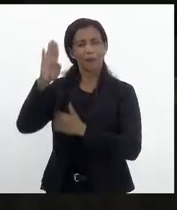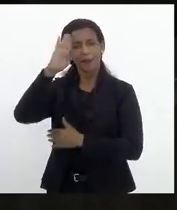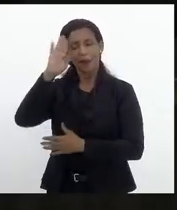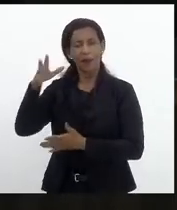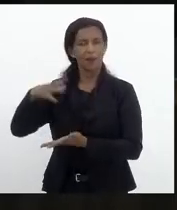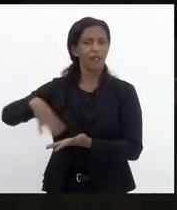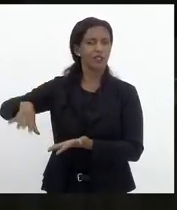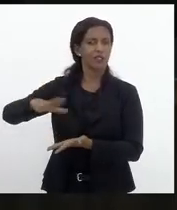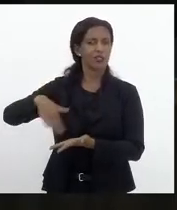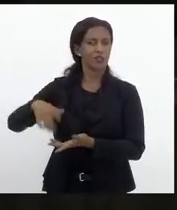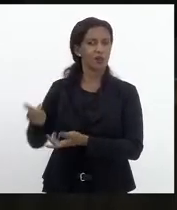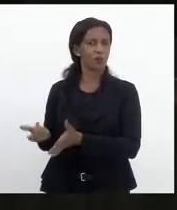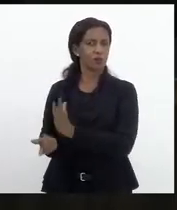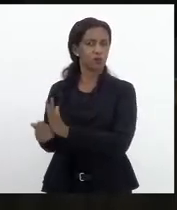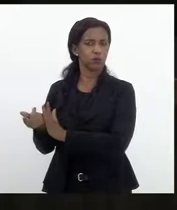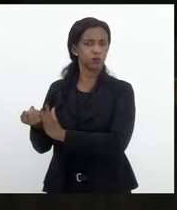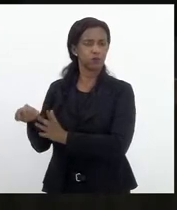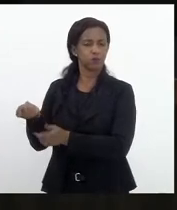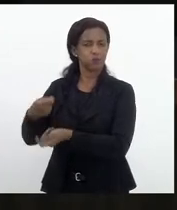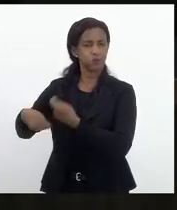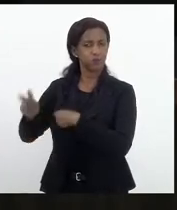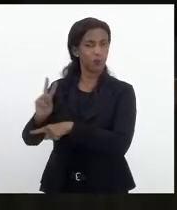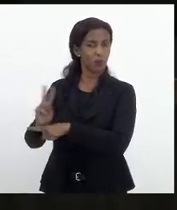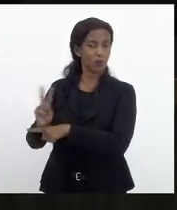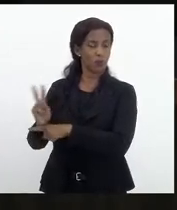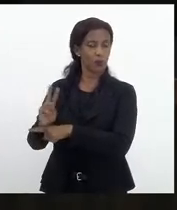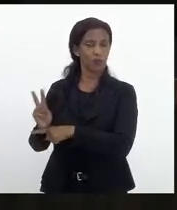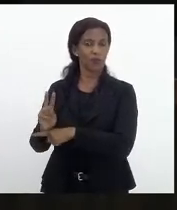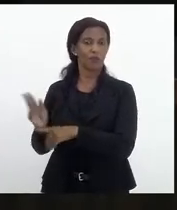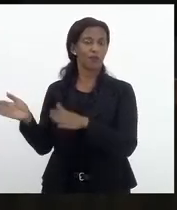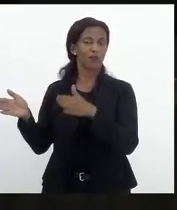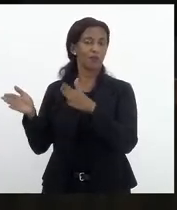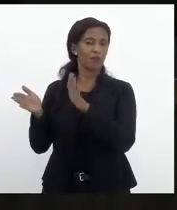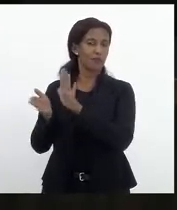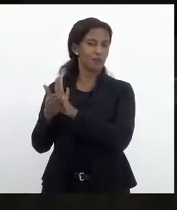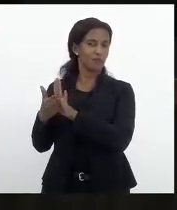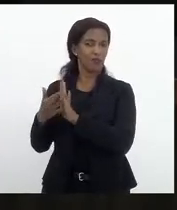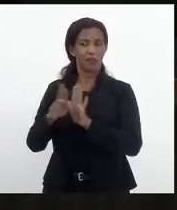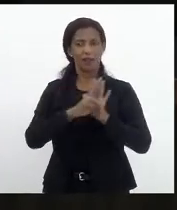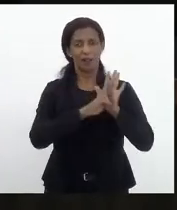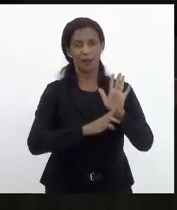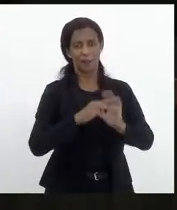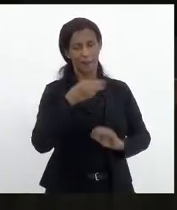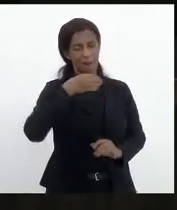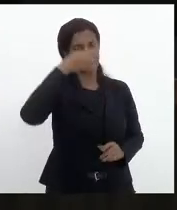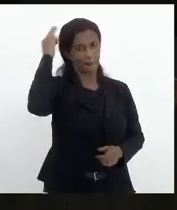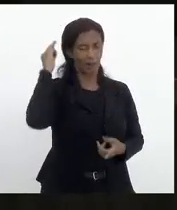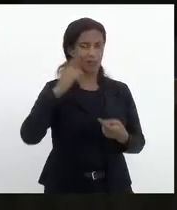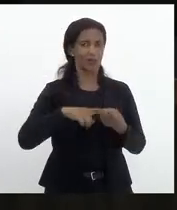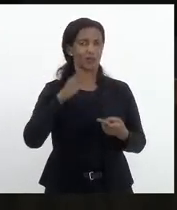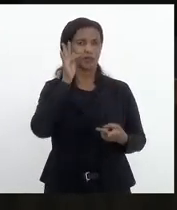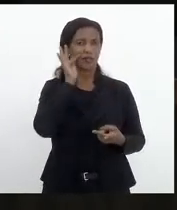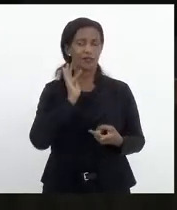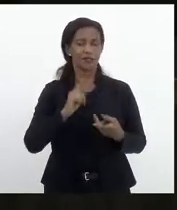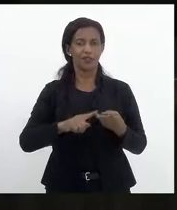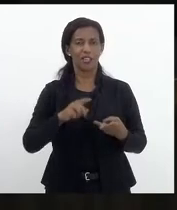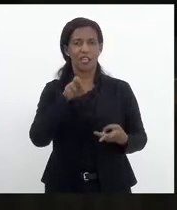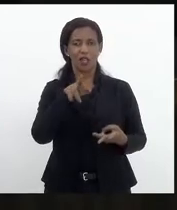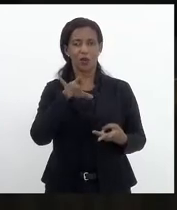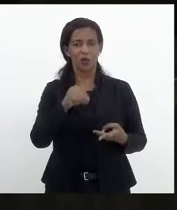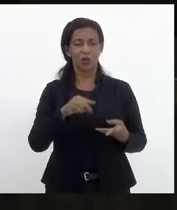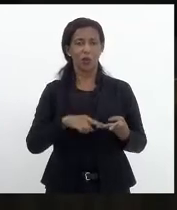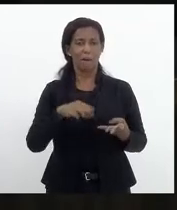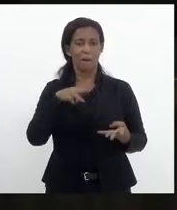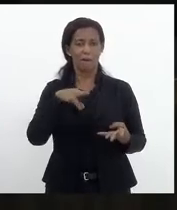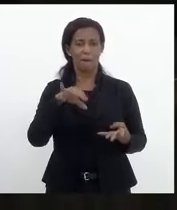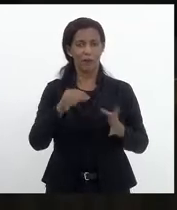regional favorável, de orçamento, finanças, fiscalização financeira e controle favorável. Relatores do deputado Márcio Pacheco, Fábio Serafim, Eurico Júnior e Márcio Canella.